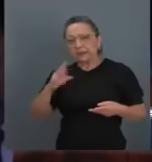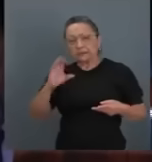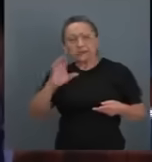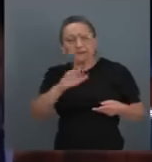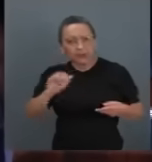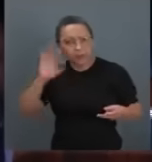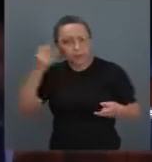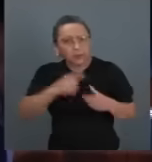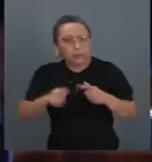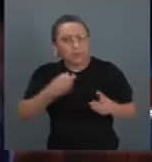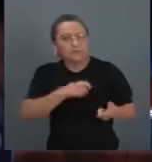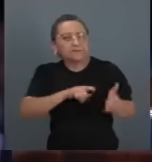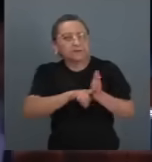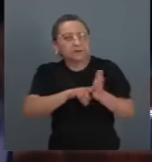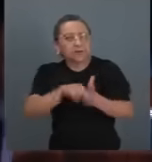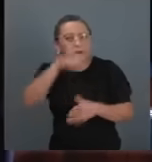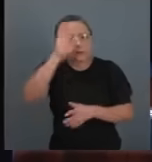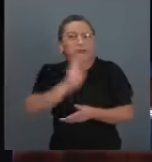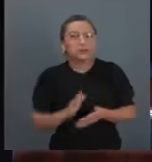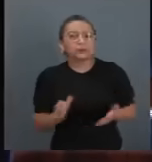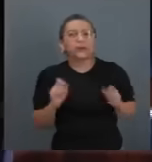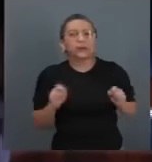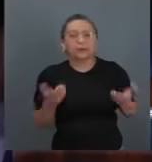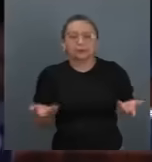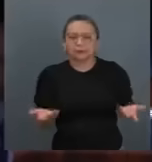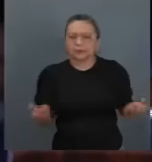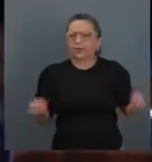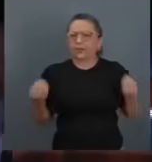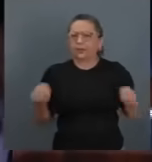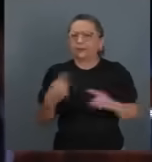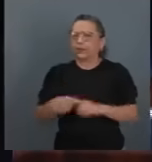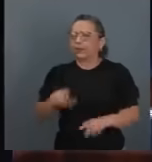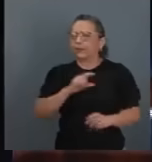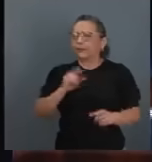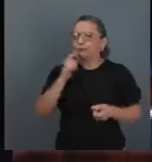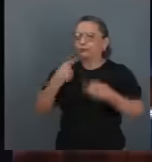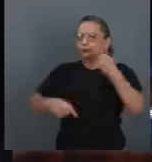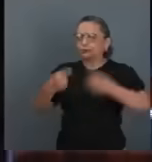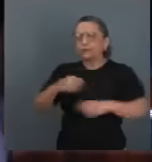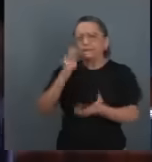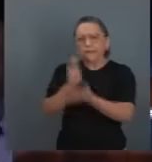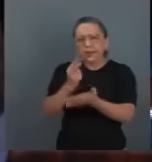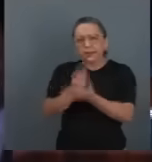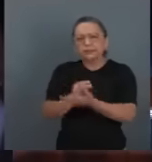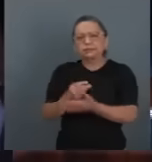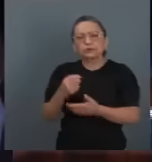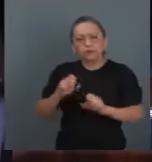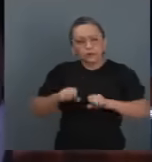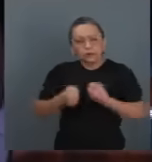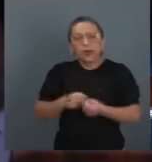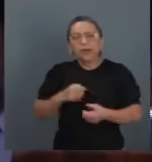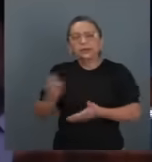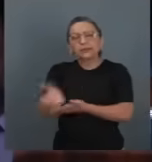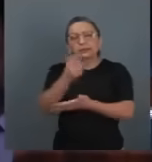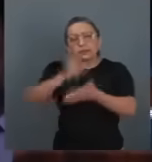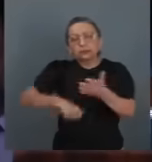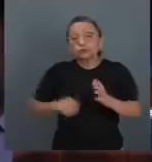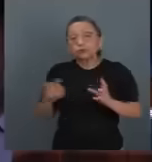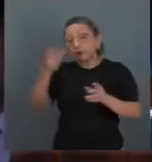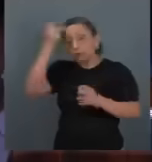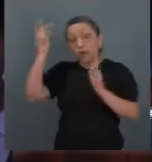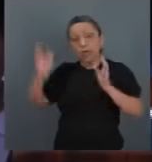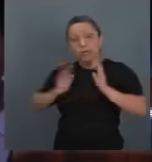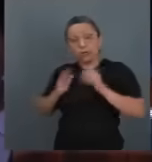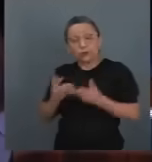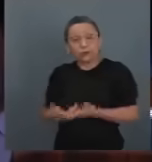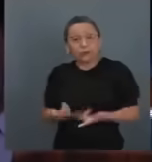os problemas fiscais do país? Por que não discutimos com a mesma intensidade a tributação de grandes fortunas? Por